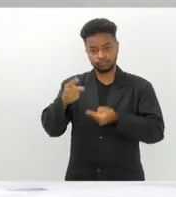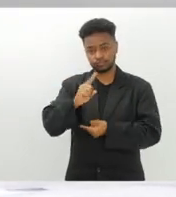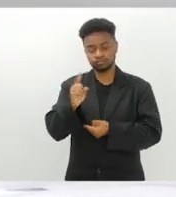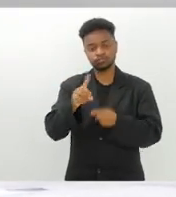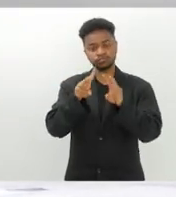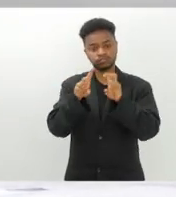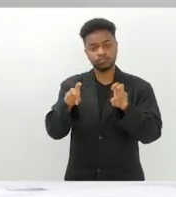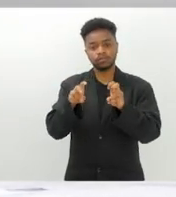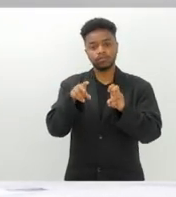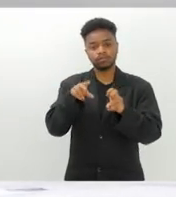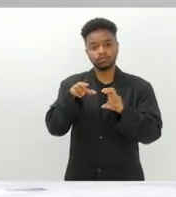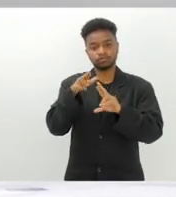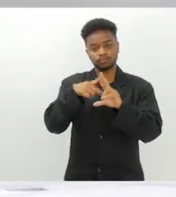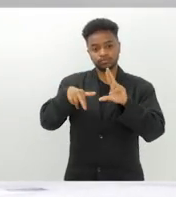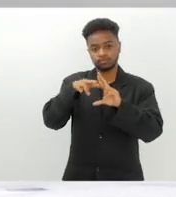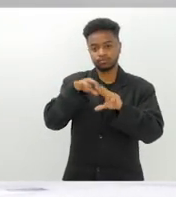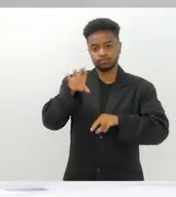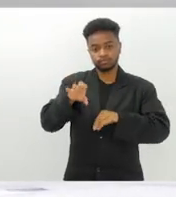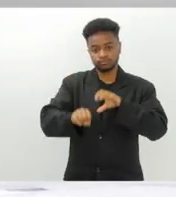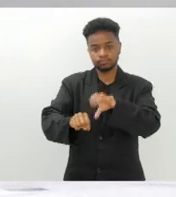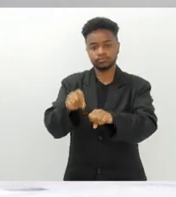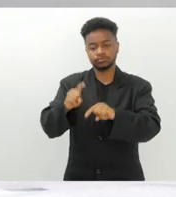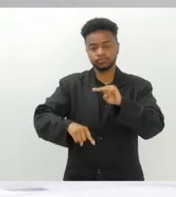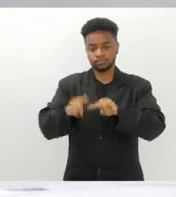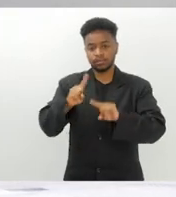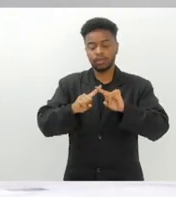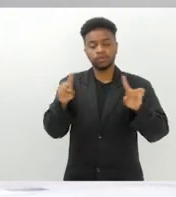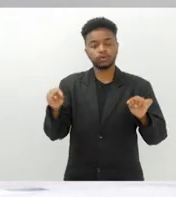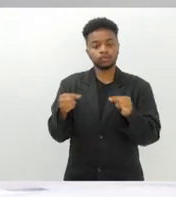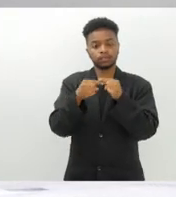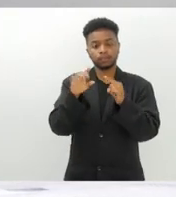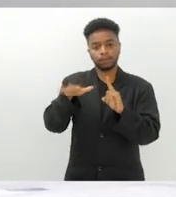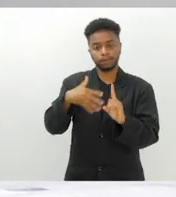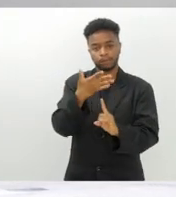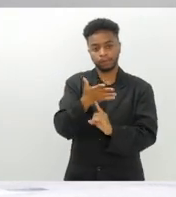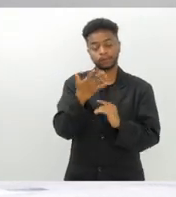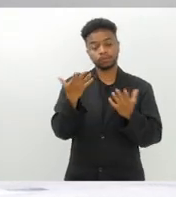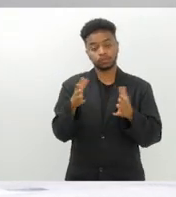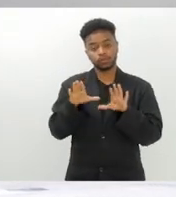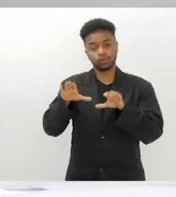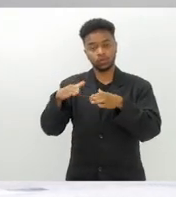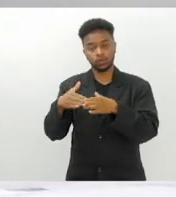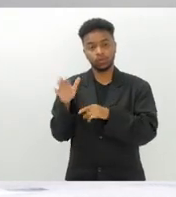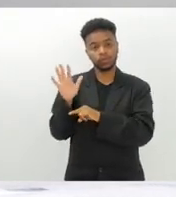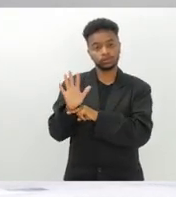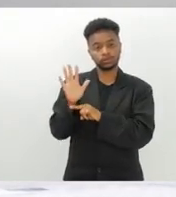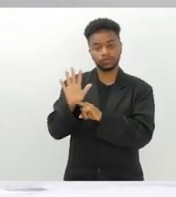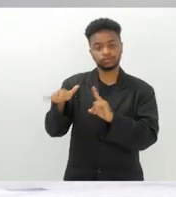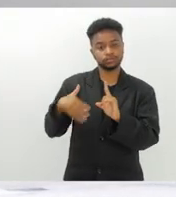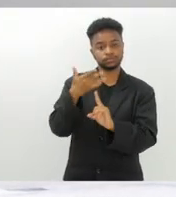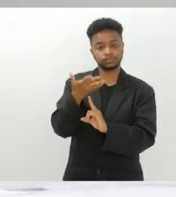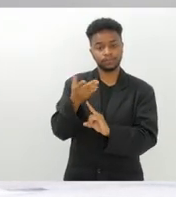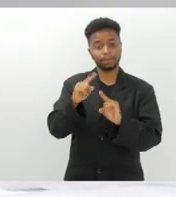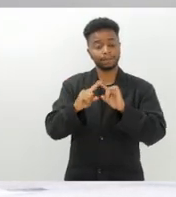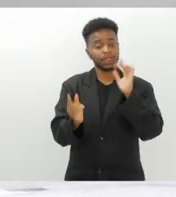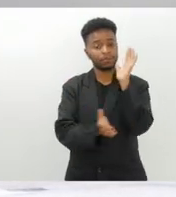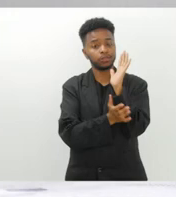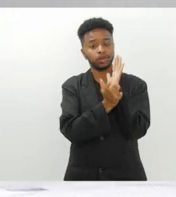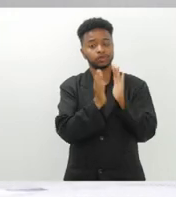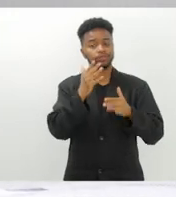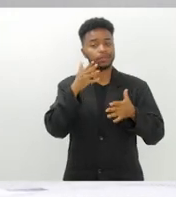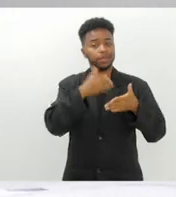de catadores, mas reciclagem é meio ambiente. Então, aqueles que faziam a reciclagem, a burocracia impedia deles